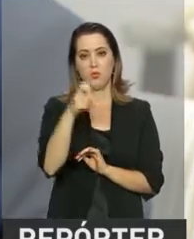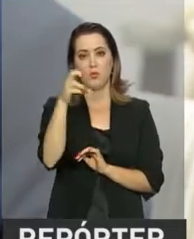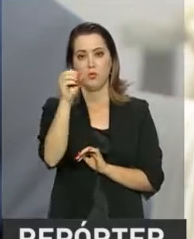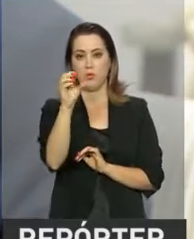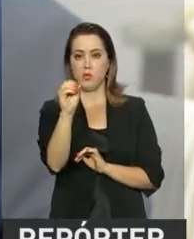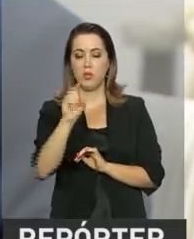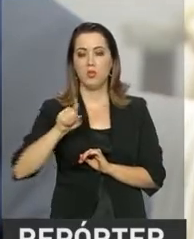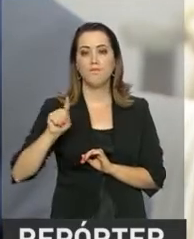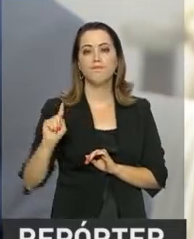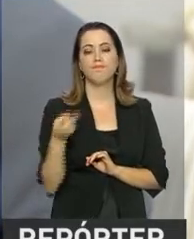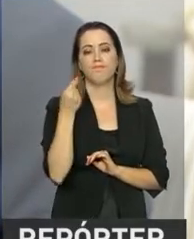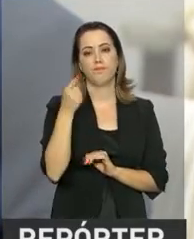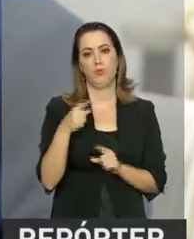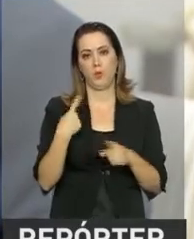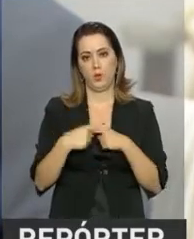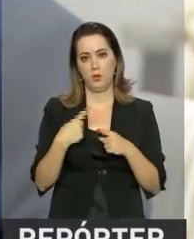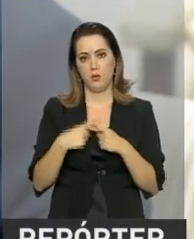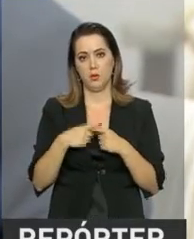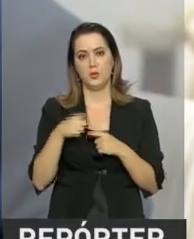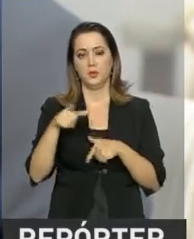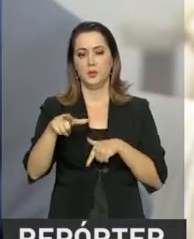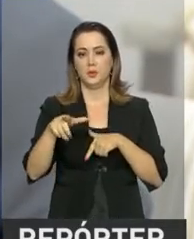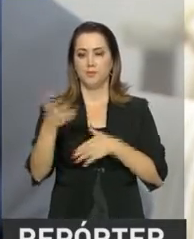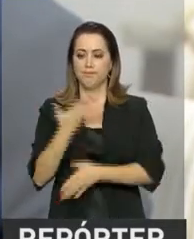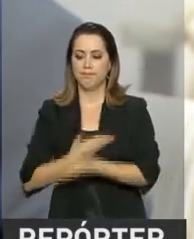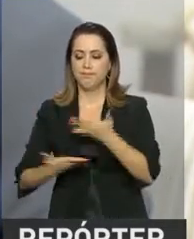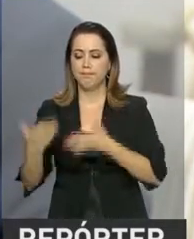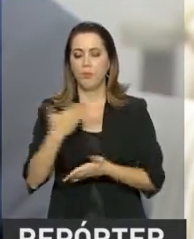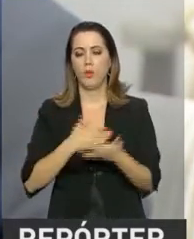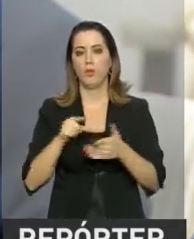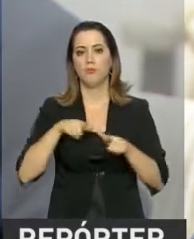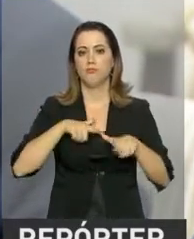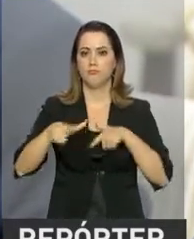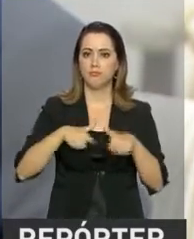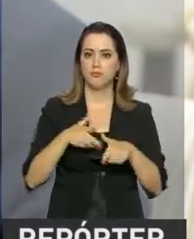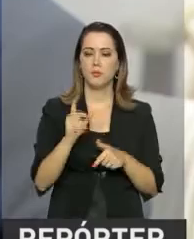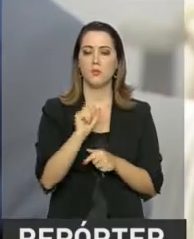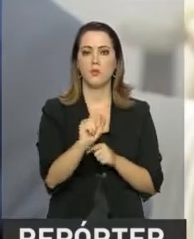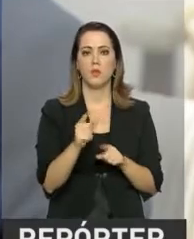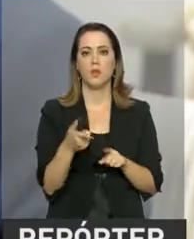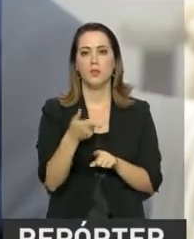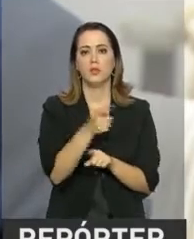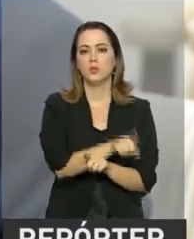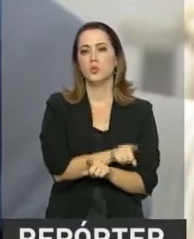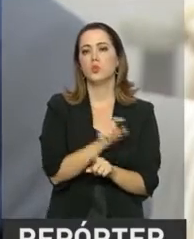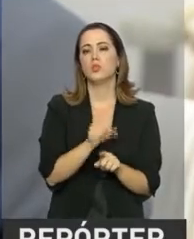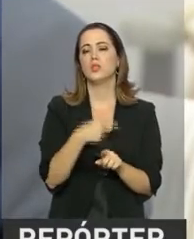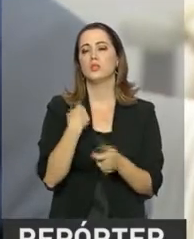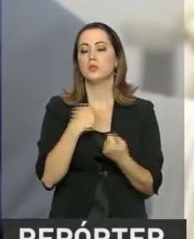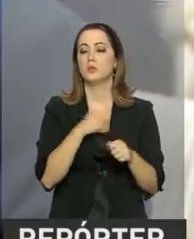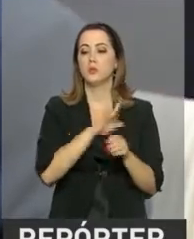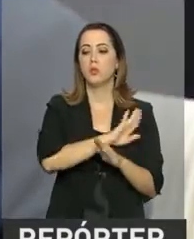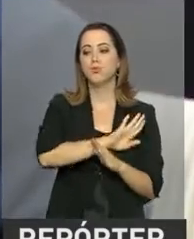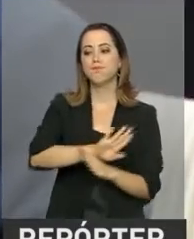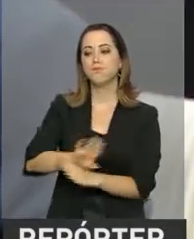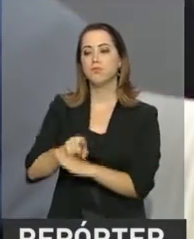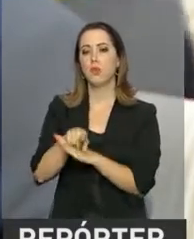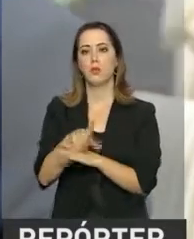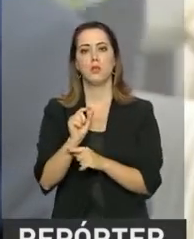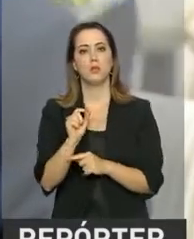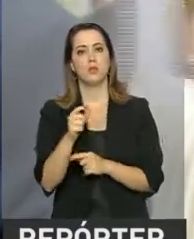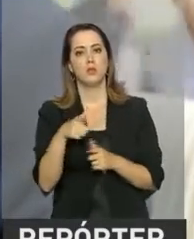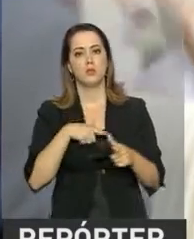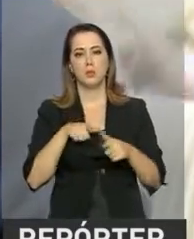ano em função do mercado de trabalho, do quadro do mercado de trabalho, e do outro lado nós temos benefícios que rodam,